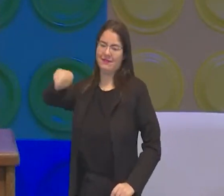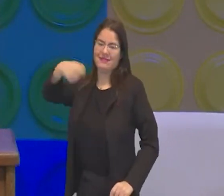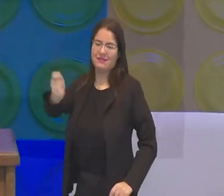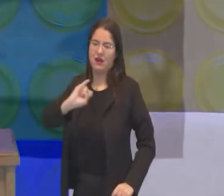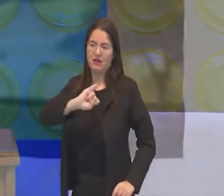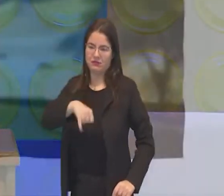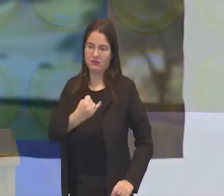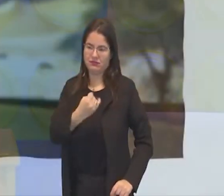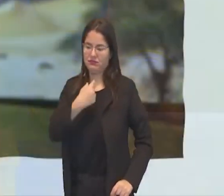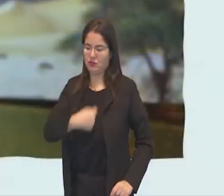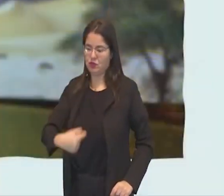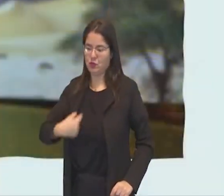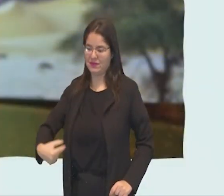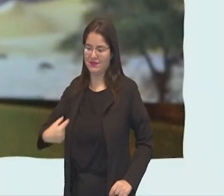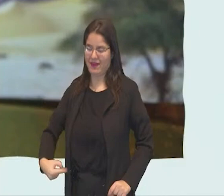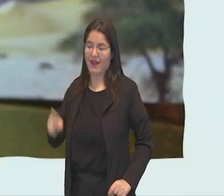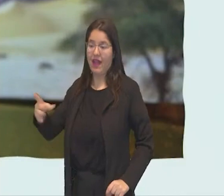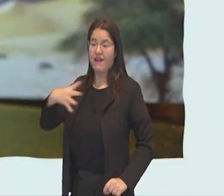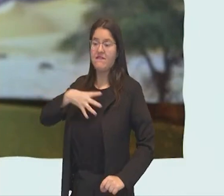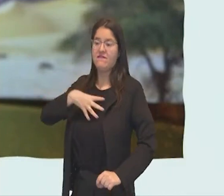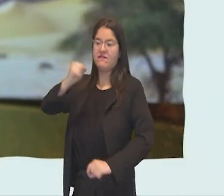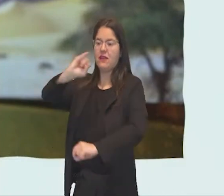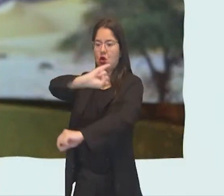filho de Jacó, sabe aquele?